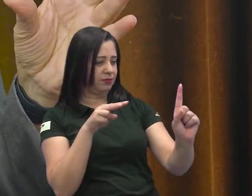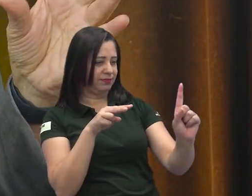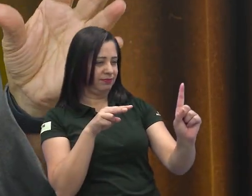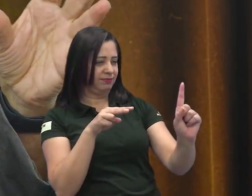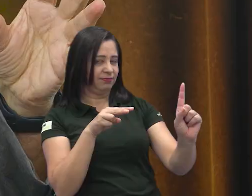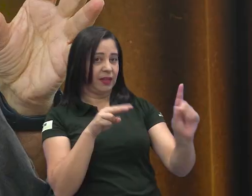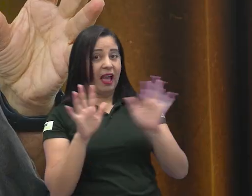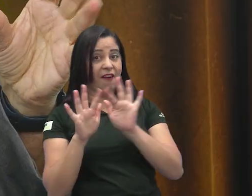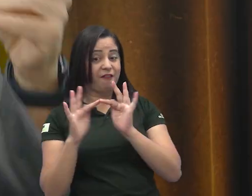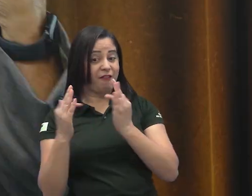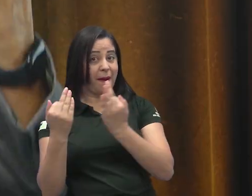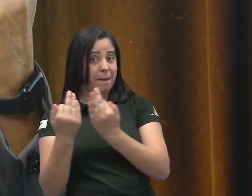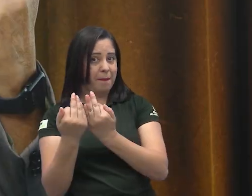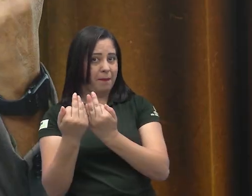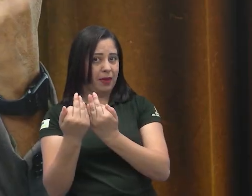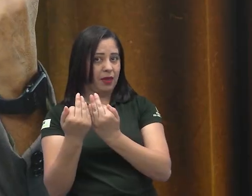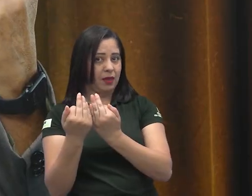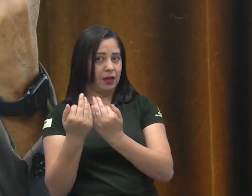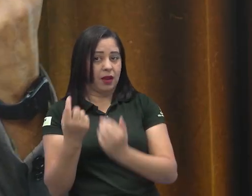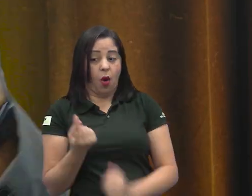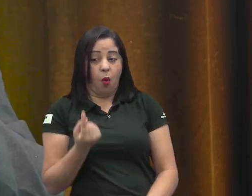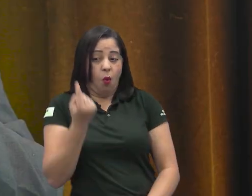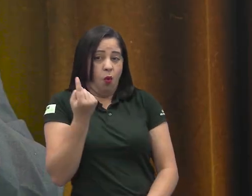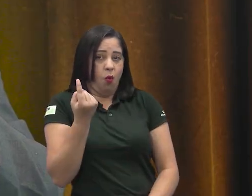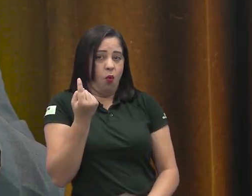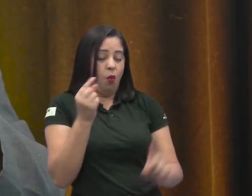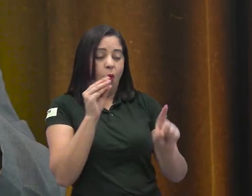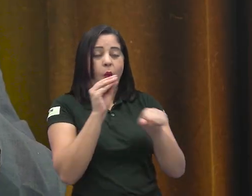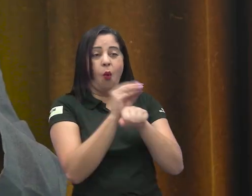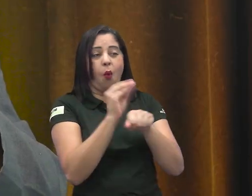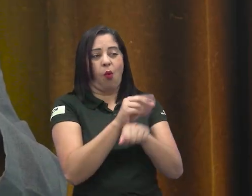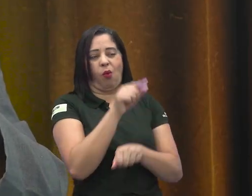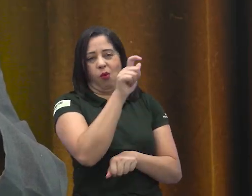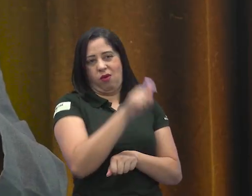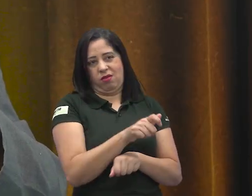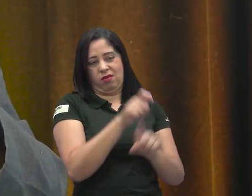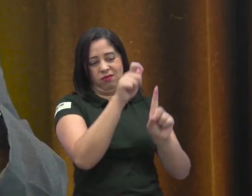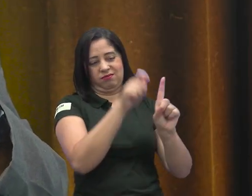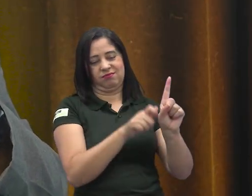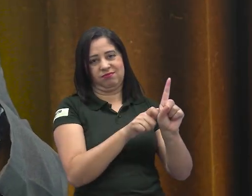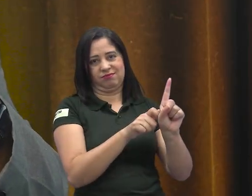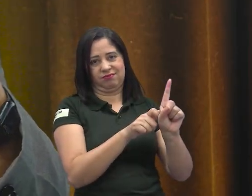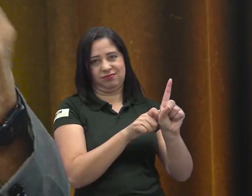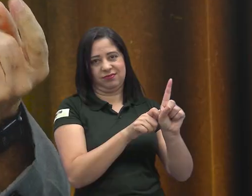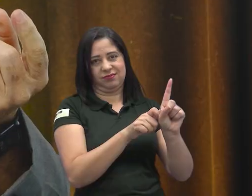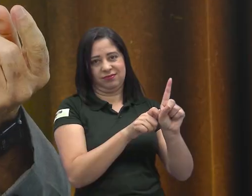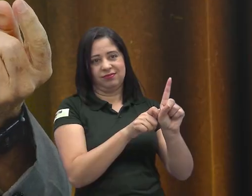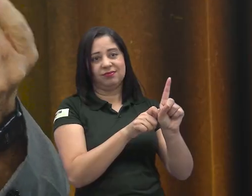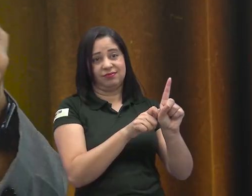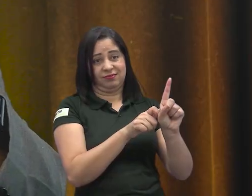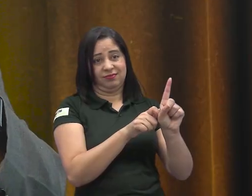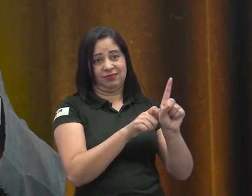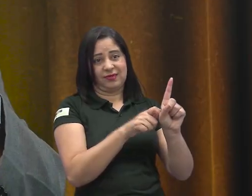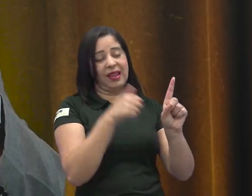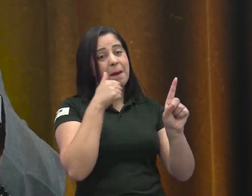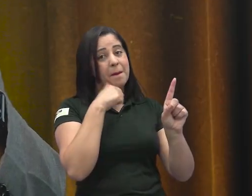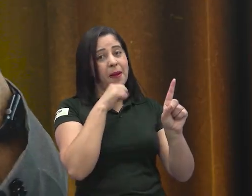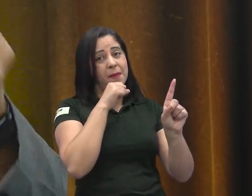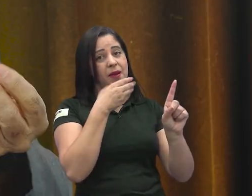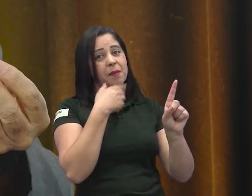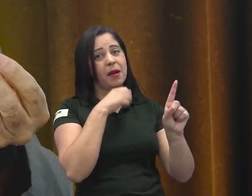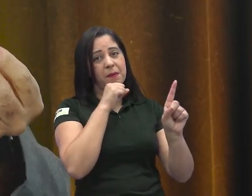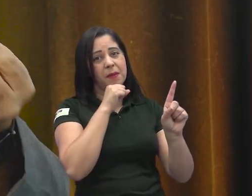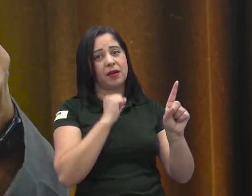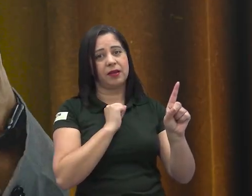vezes, grande, vai cuidar do pai ou da mãe, né? Eu conheço famílias, e assim, eu